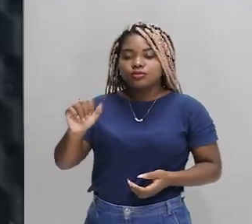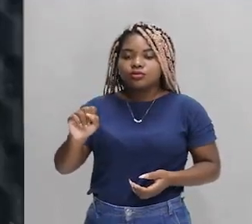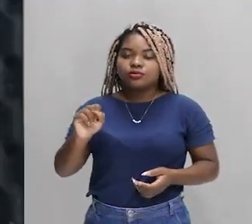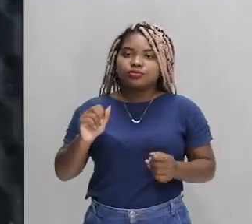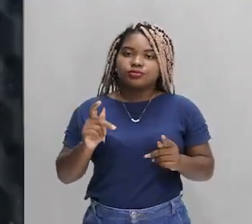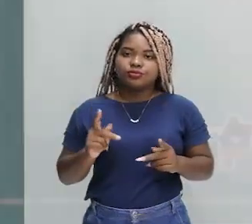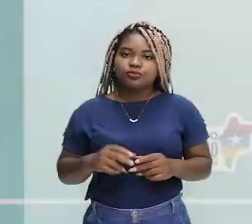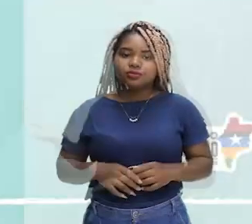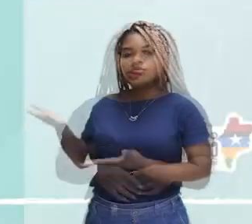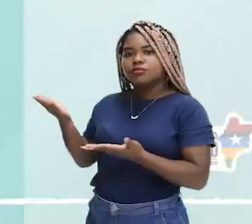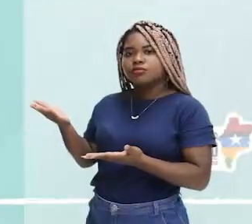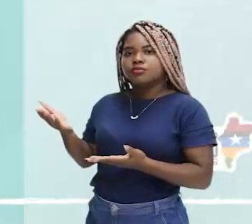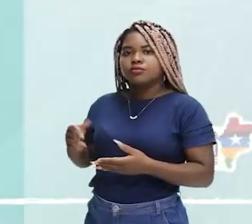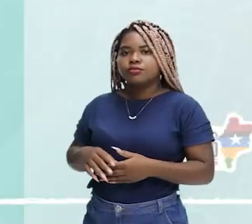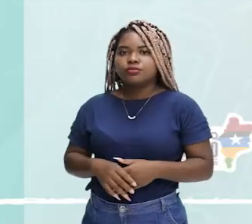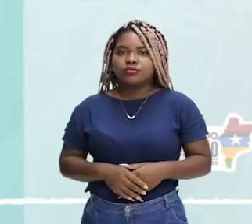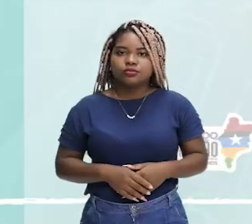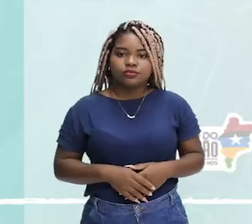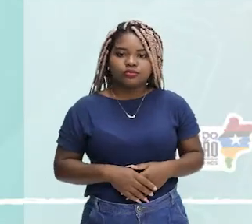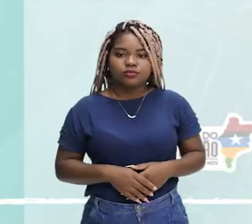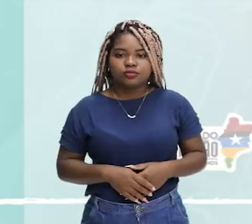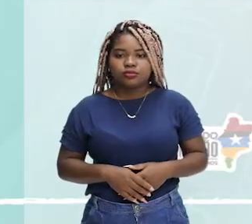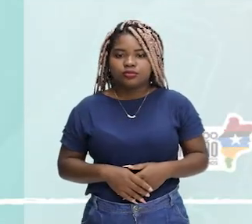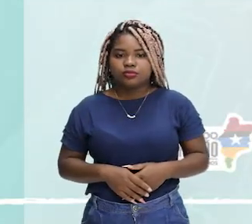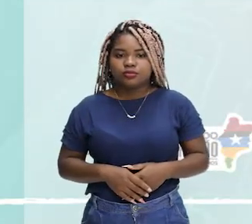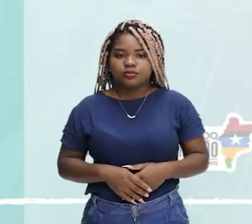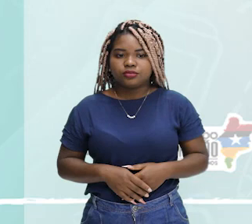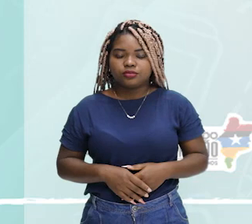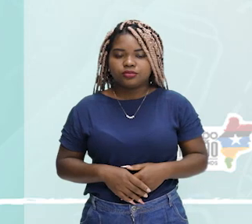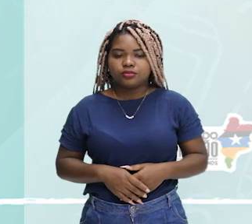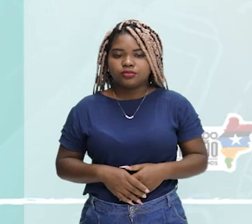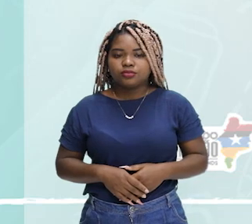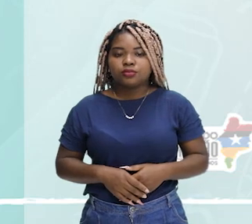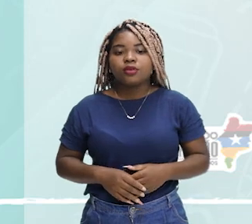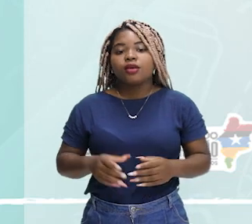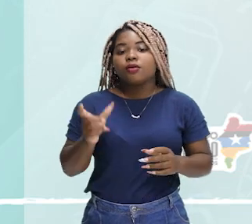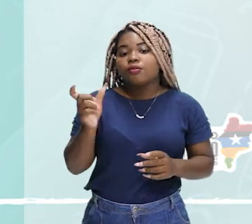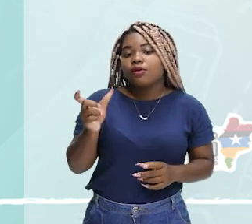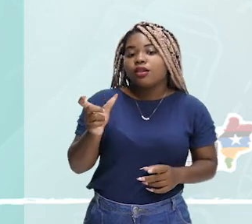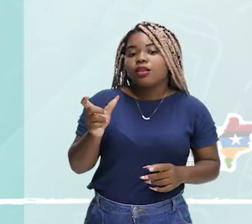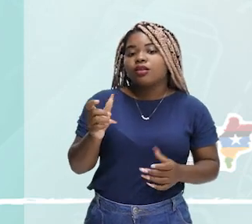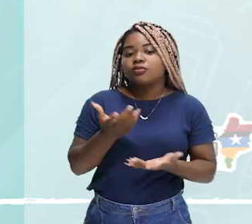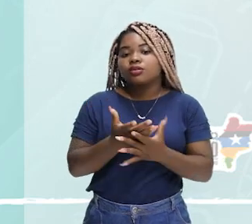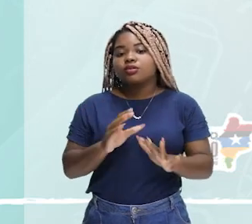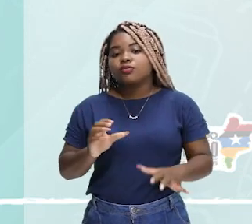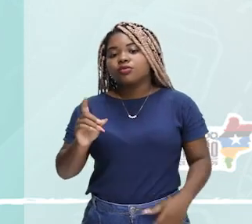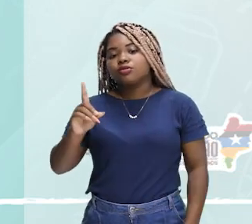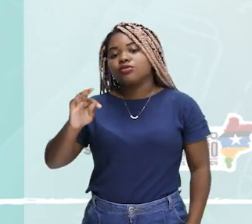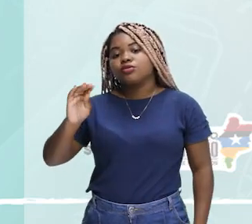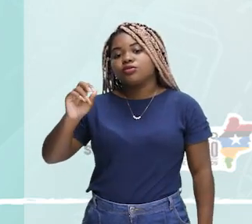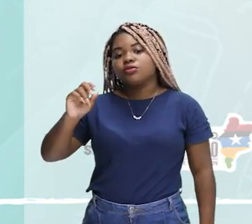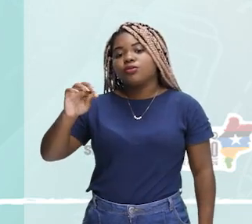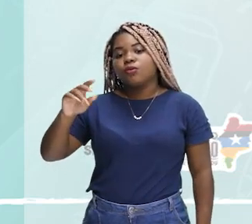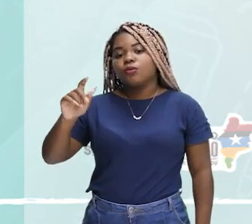a penúltima. Regras básicas de acentuação. Palavras terminadas em ditongo oral,